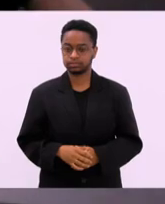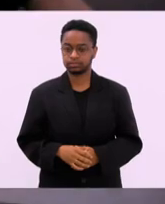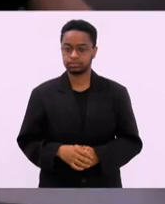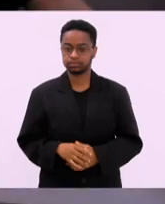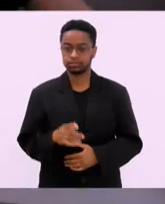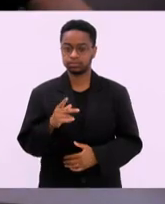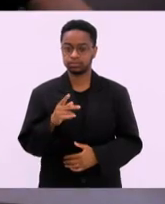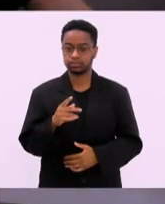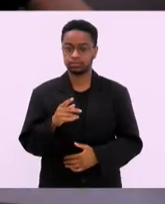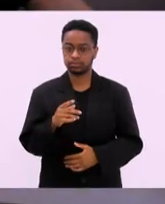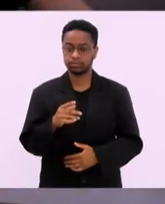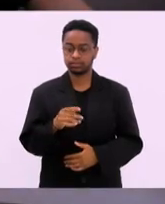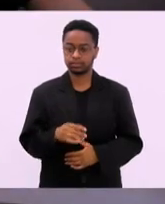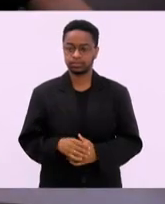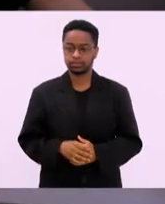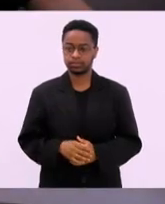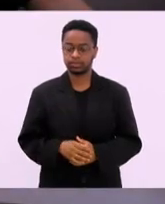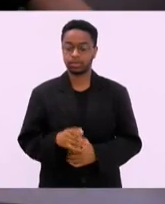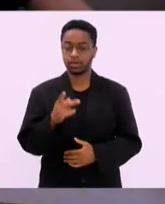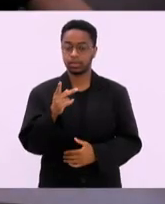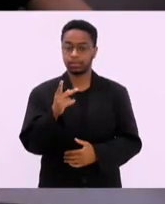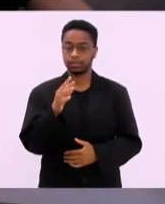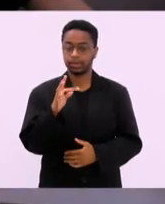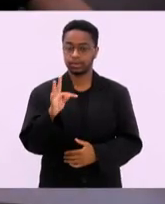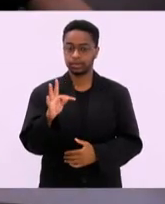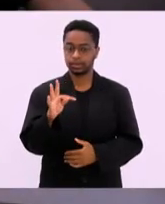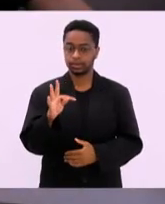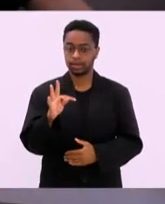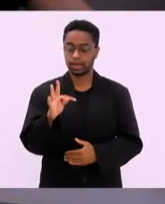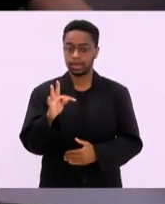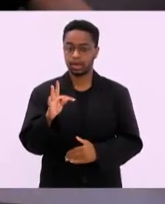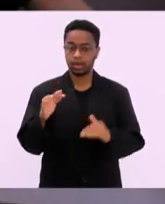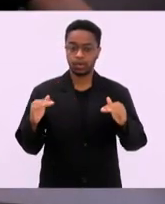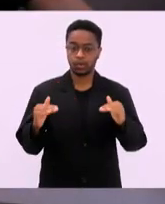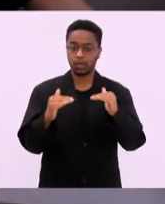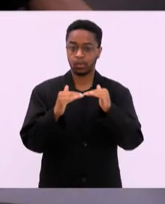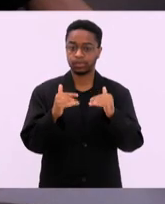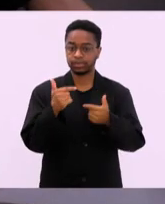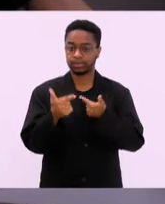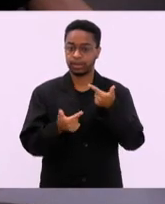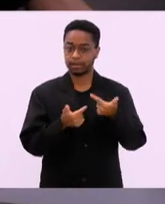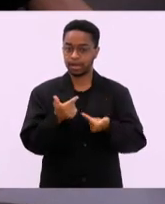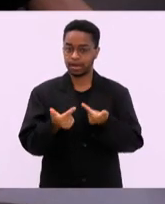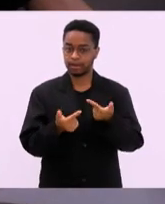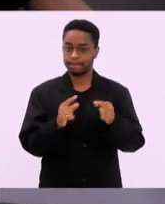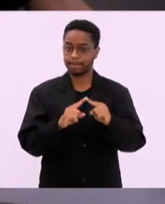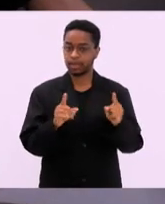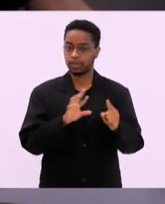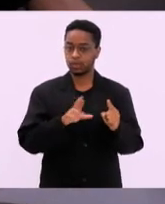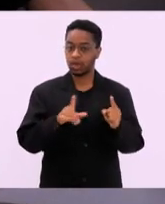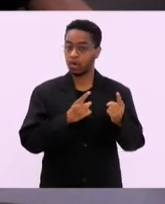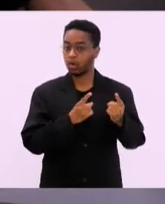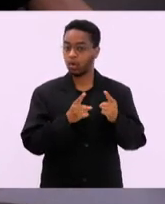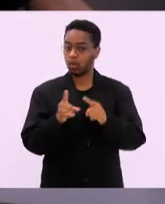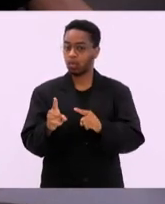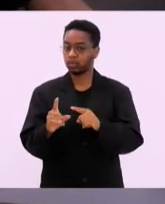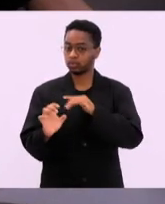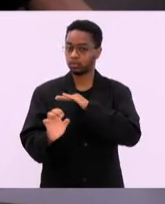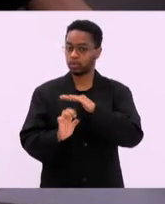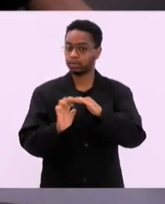tenha sido por isso que saiu de lá. É a favor do trabalho e não contra o empresário. Está